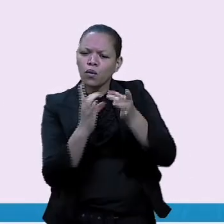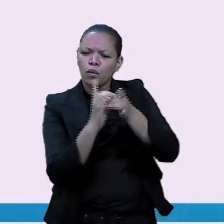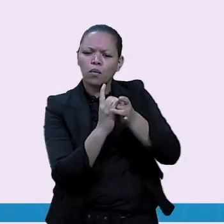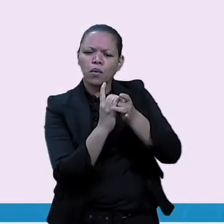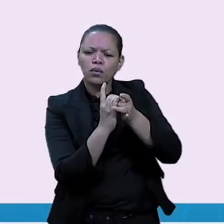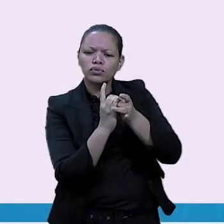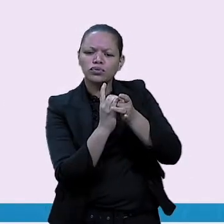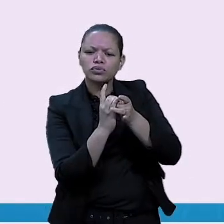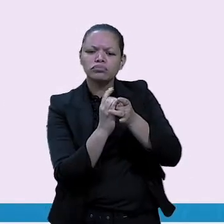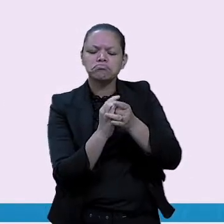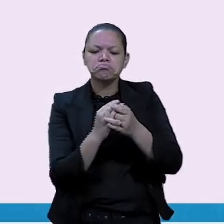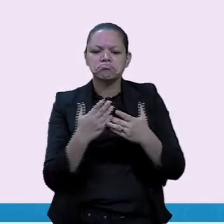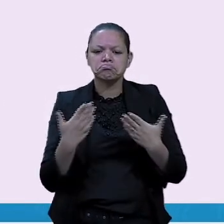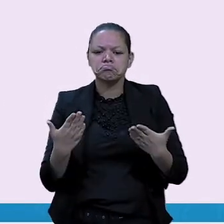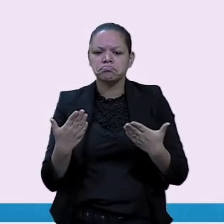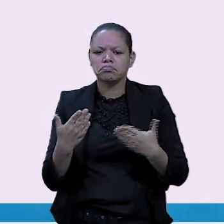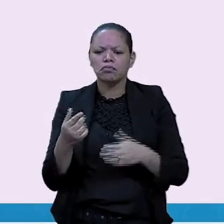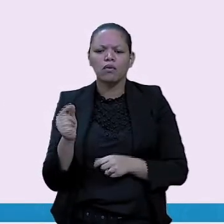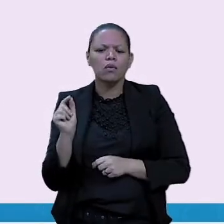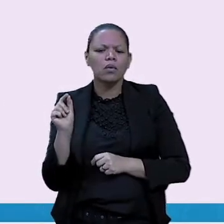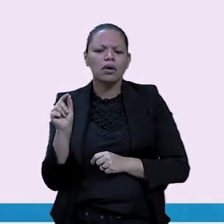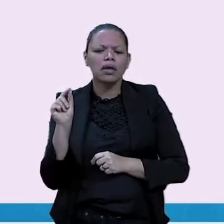composto?